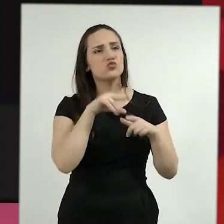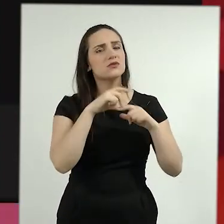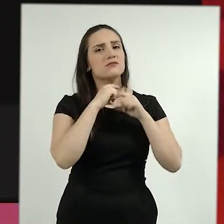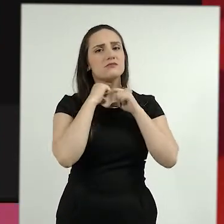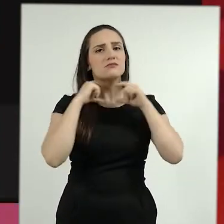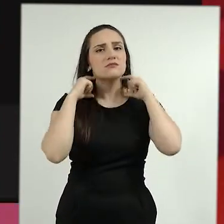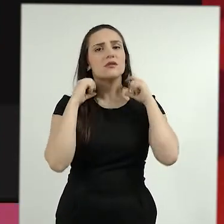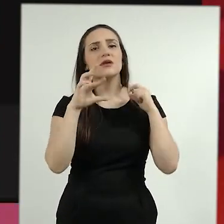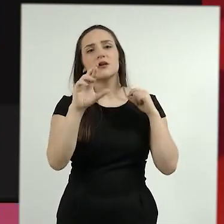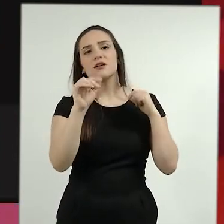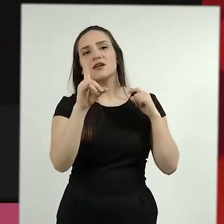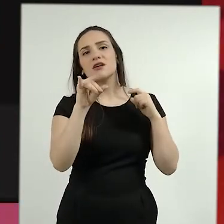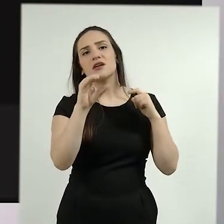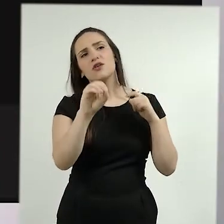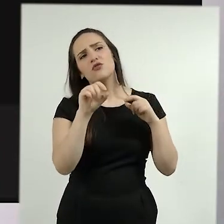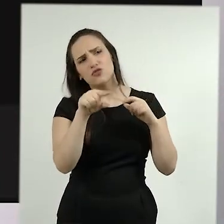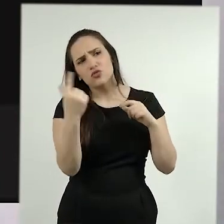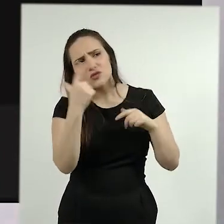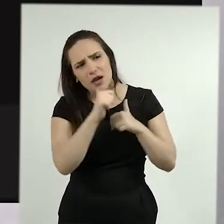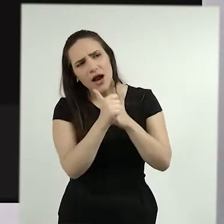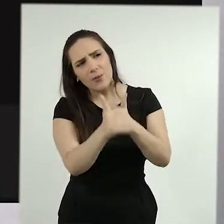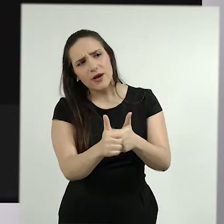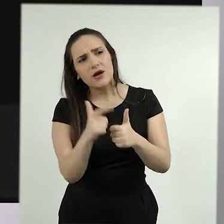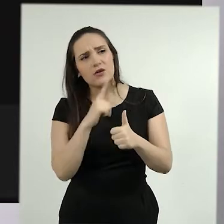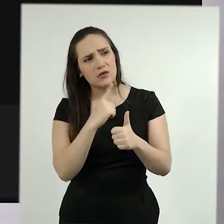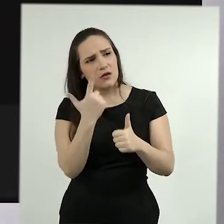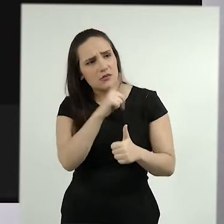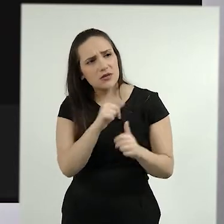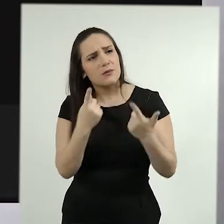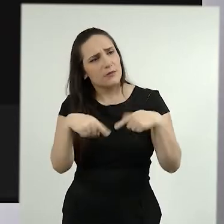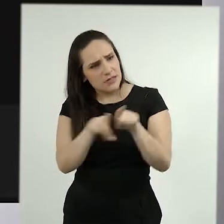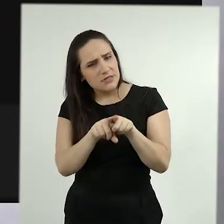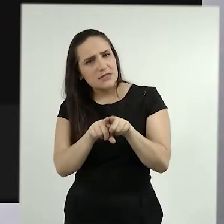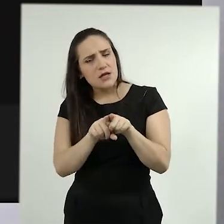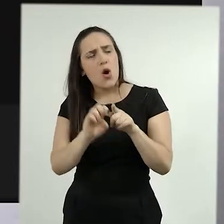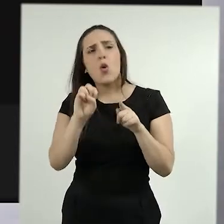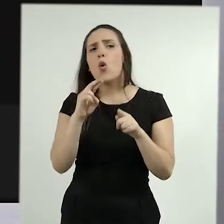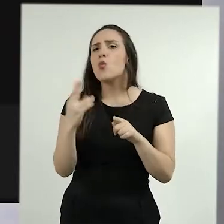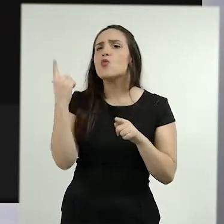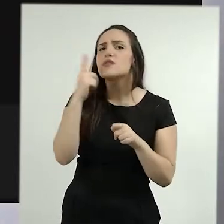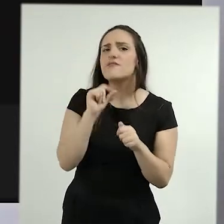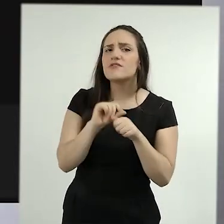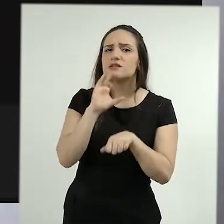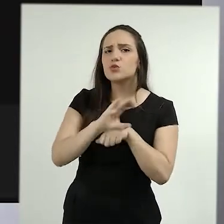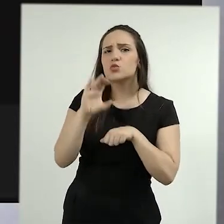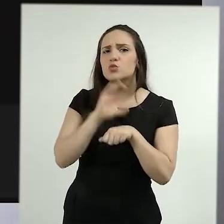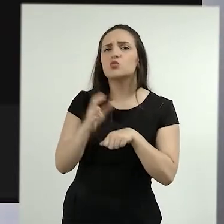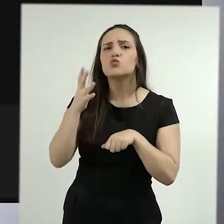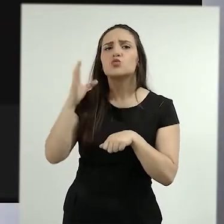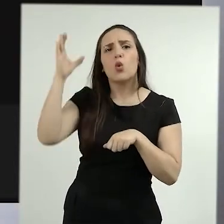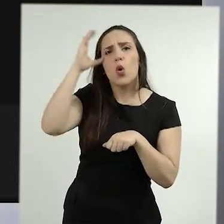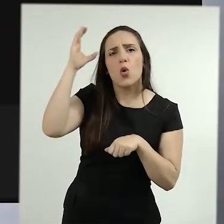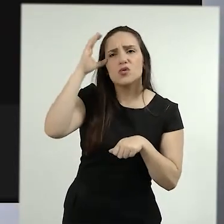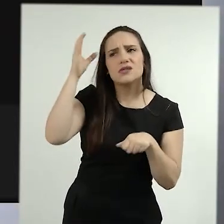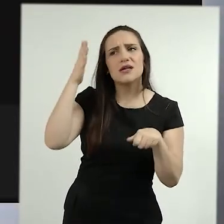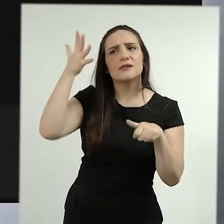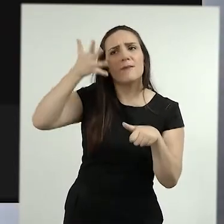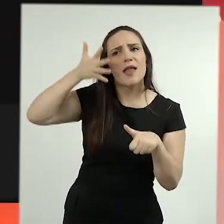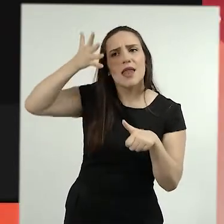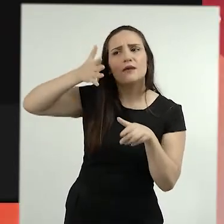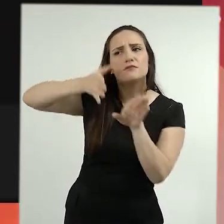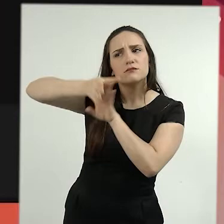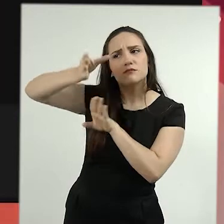que vocês monitoram, né, algumas espécies, também levar essa conscientização para as